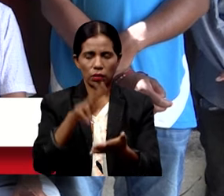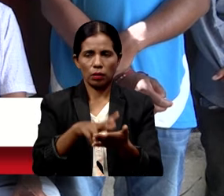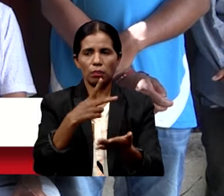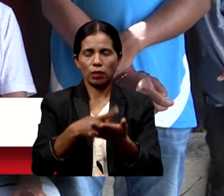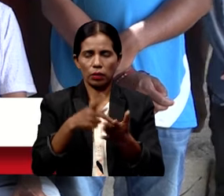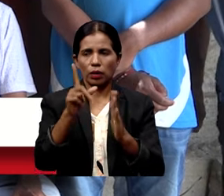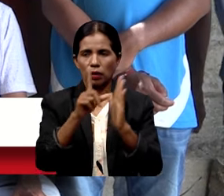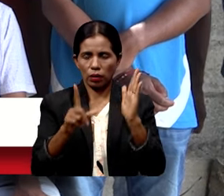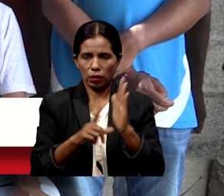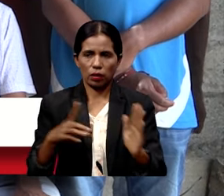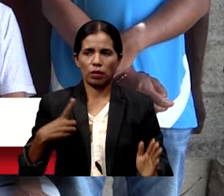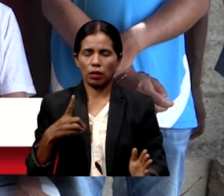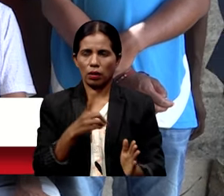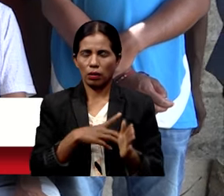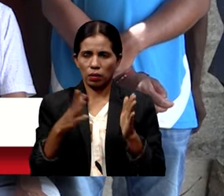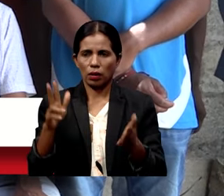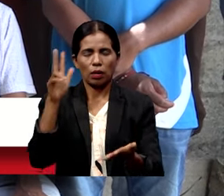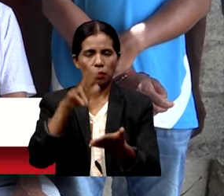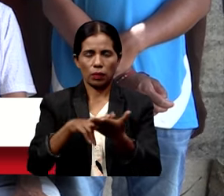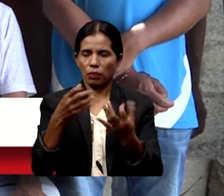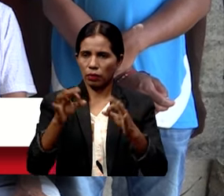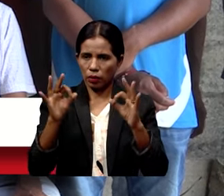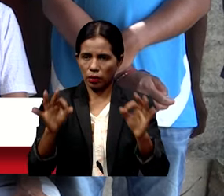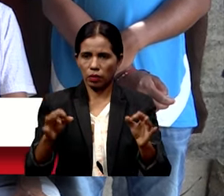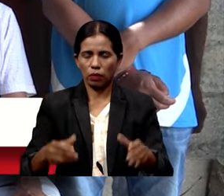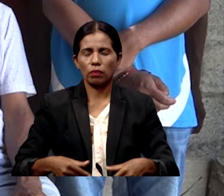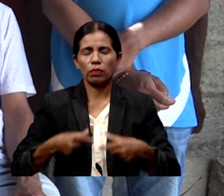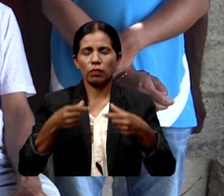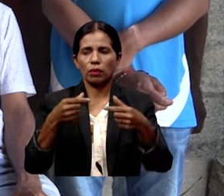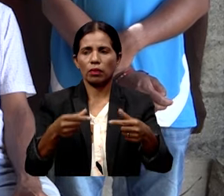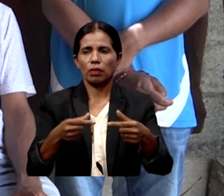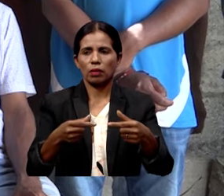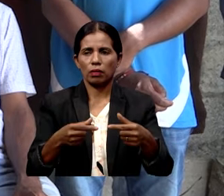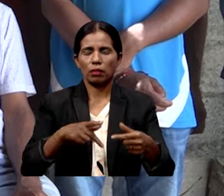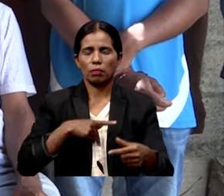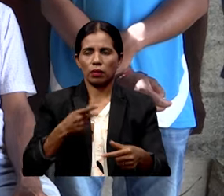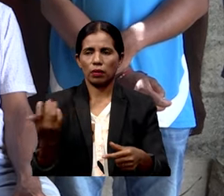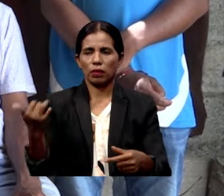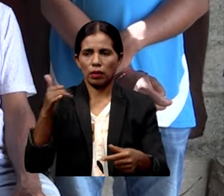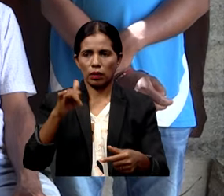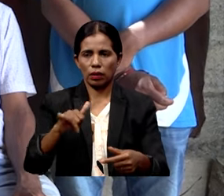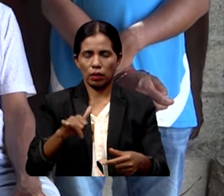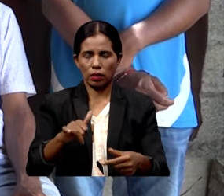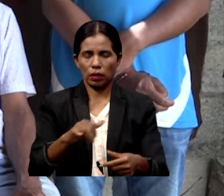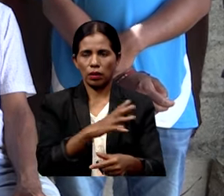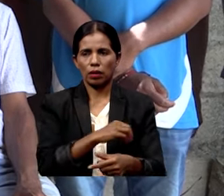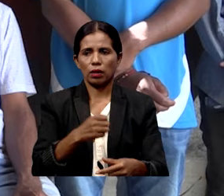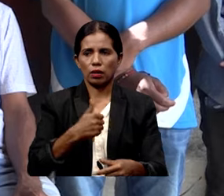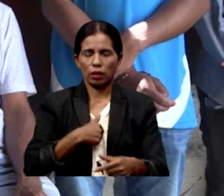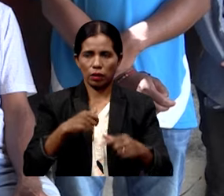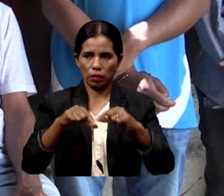maka deputado sira aproba ona nebe fo deit privilegio ba sira no sira ninia